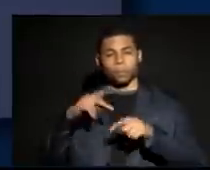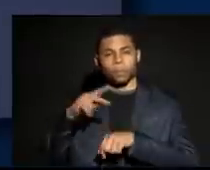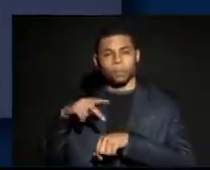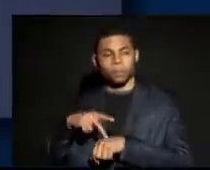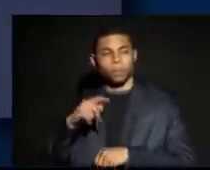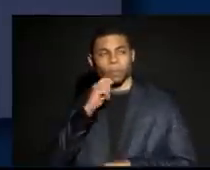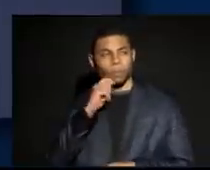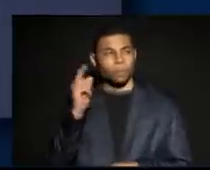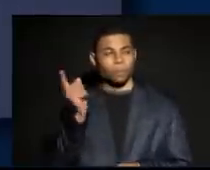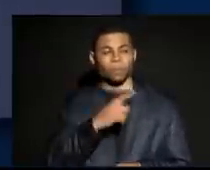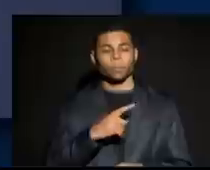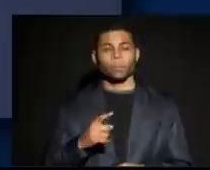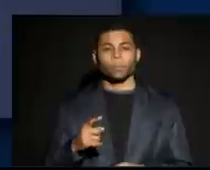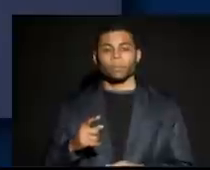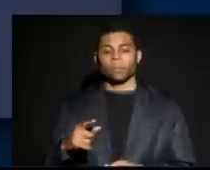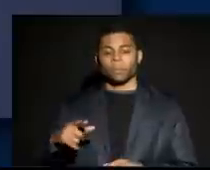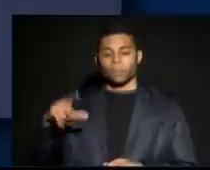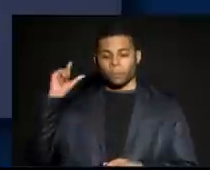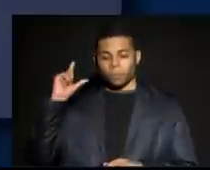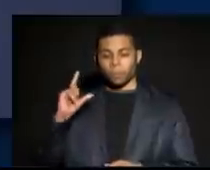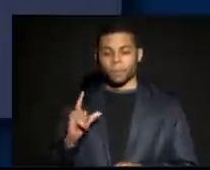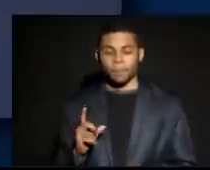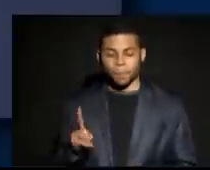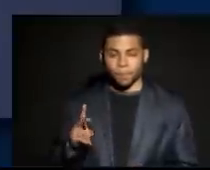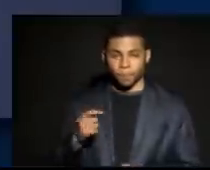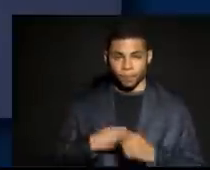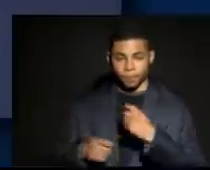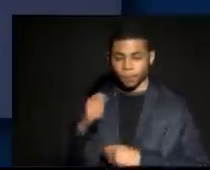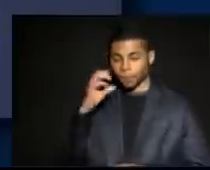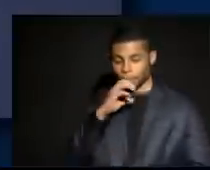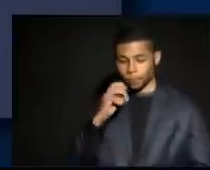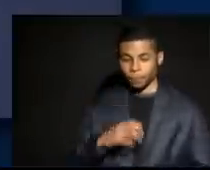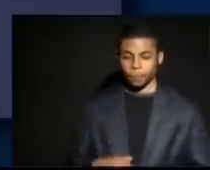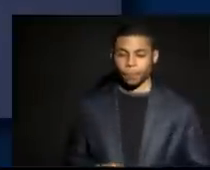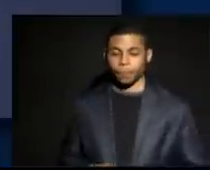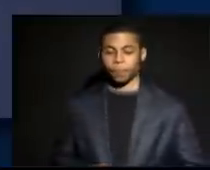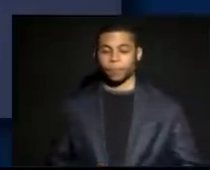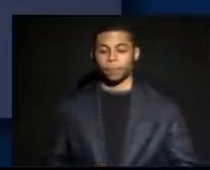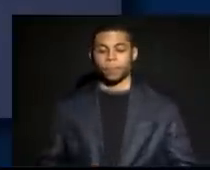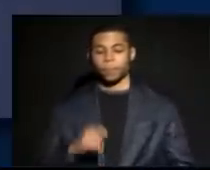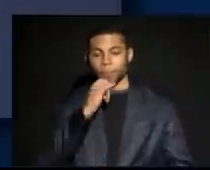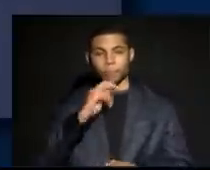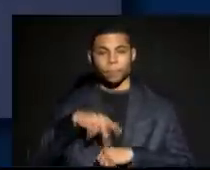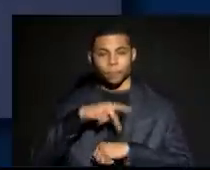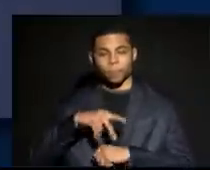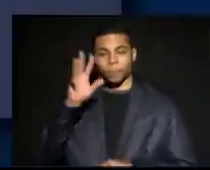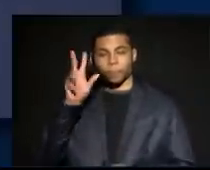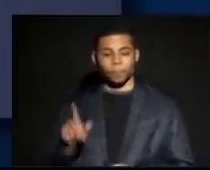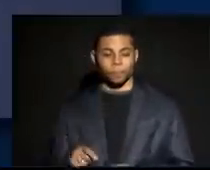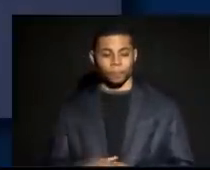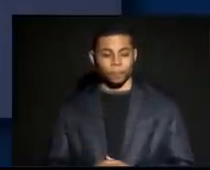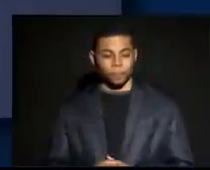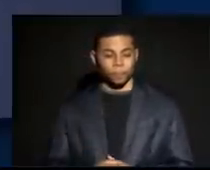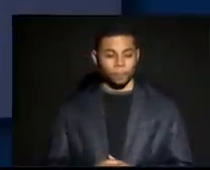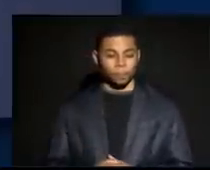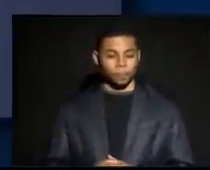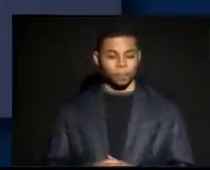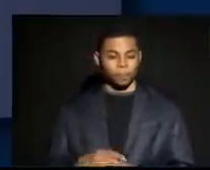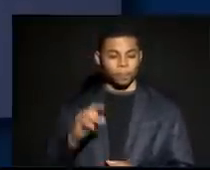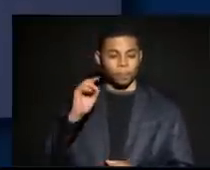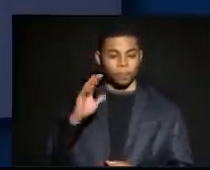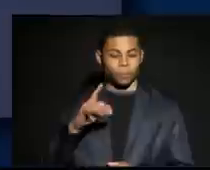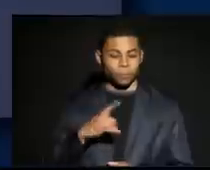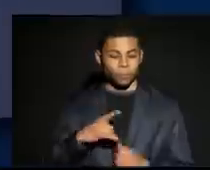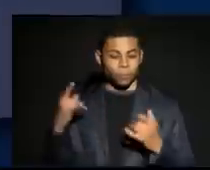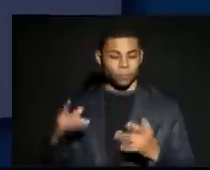países é ainda tão antes do estádio que seriam mercados emergente como talvez países africanos Então na verdade